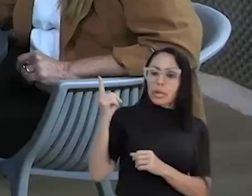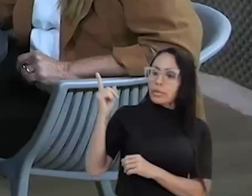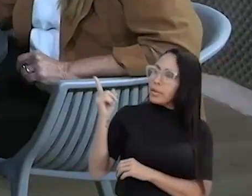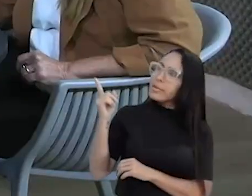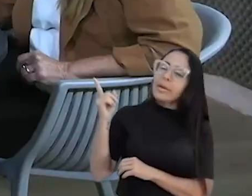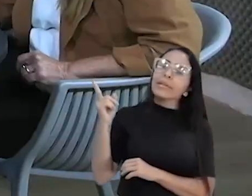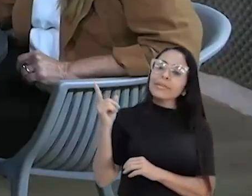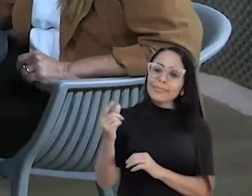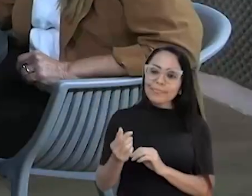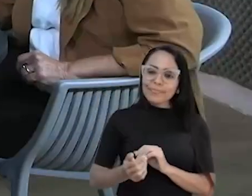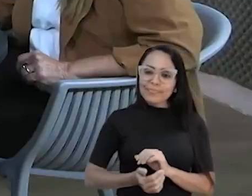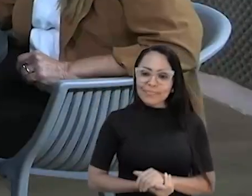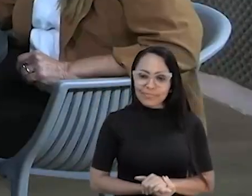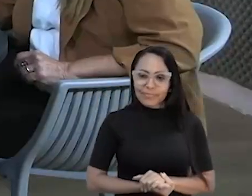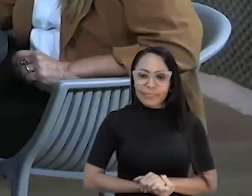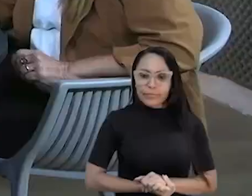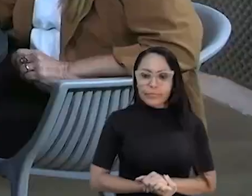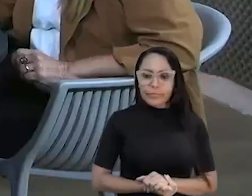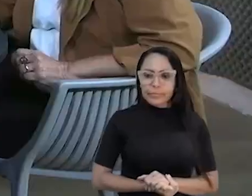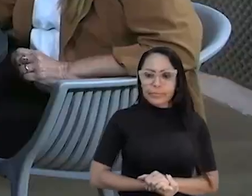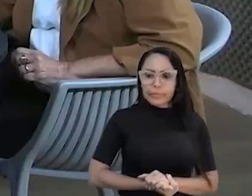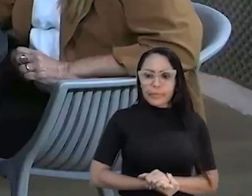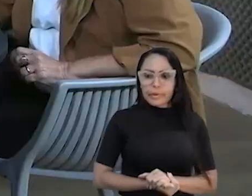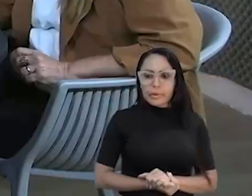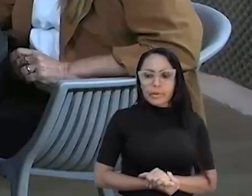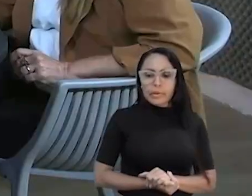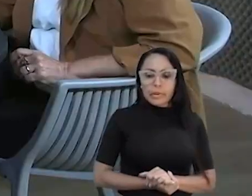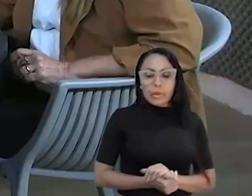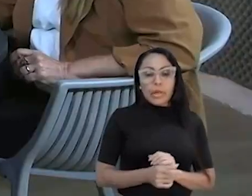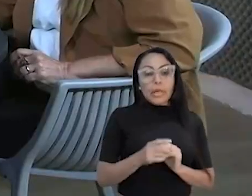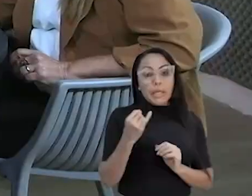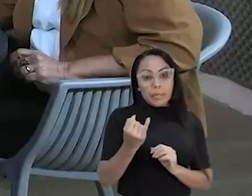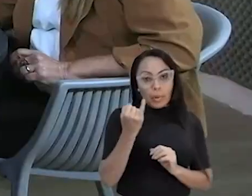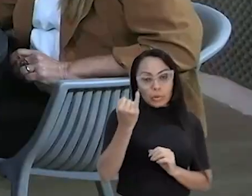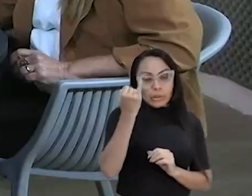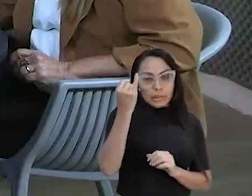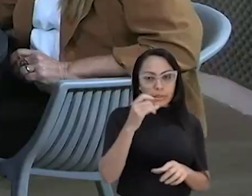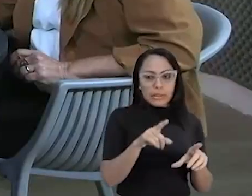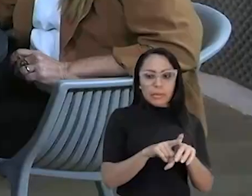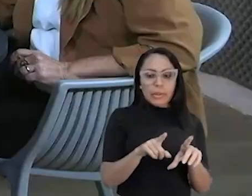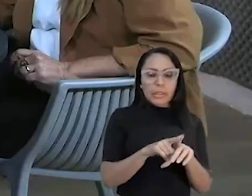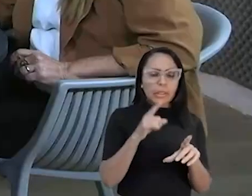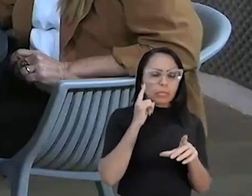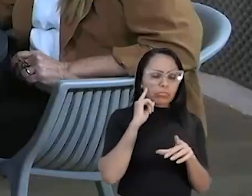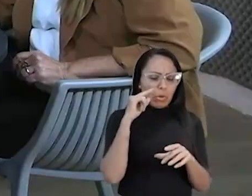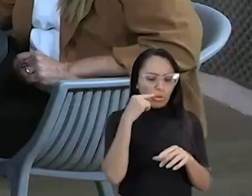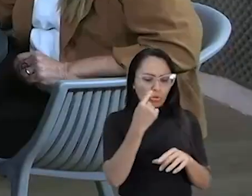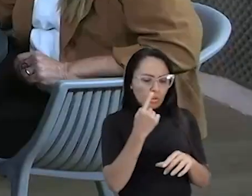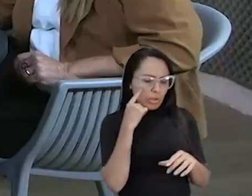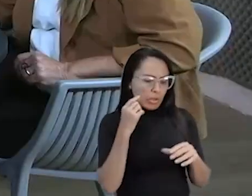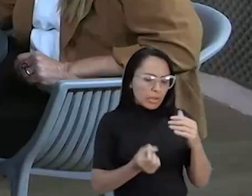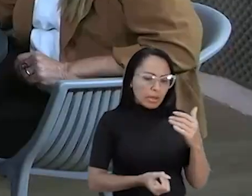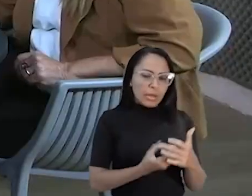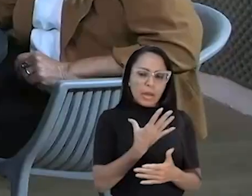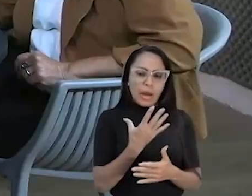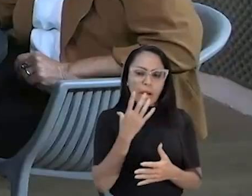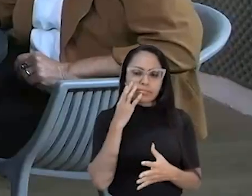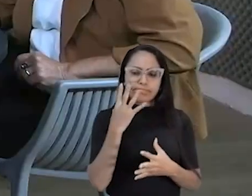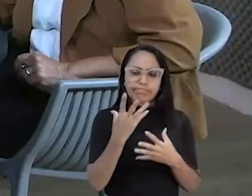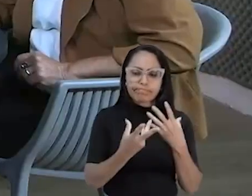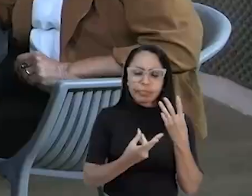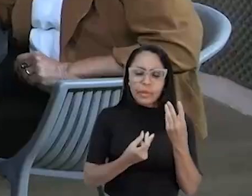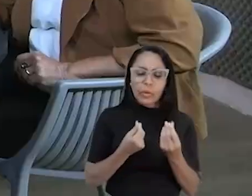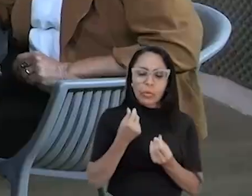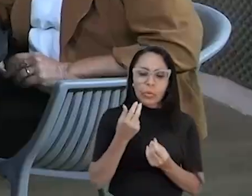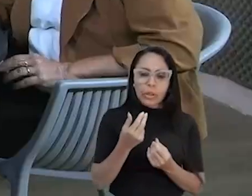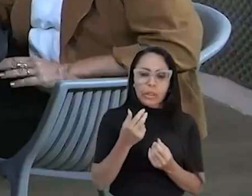aqui também. Belíssima, né? Não é? Achei fofo. O que é interessante também é que você acaba criando algo que ele